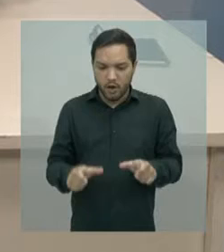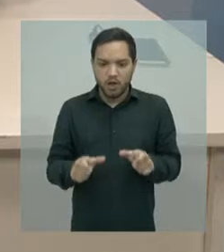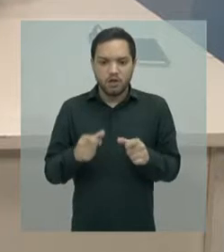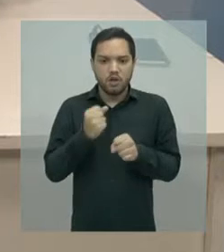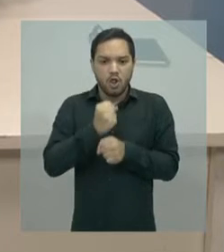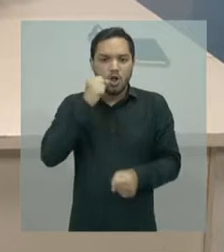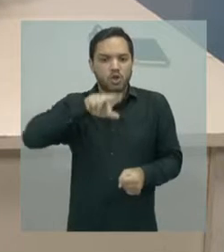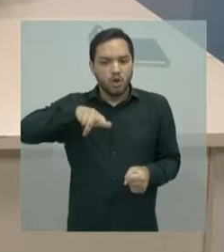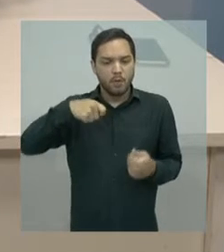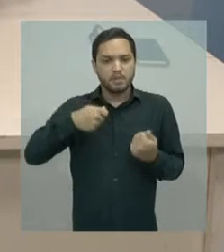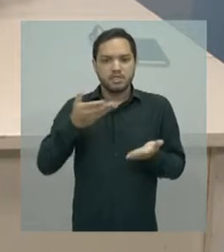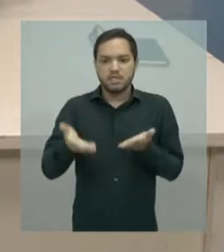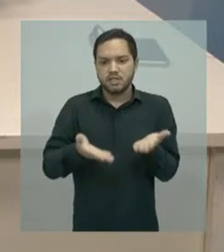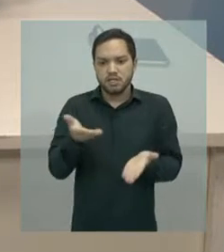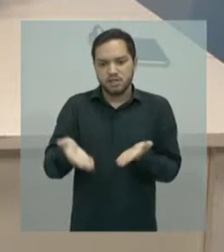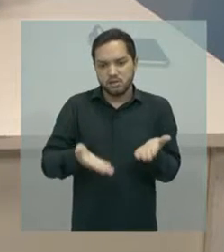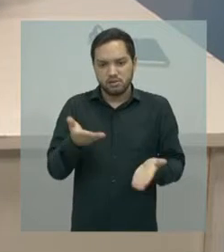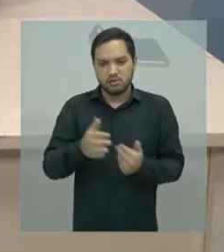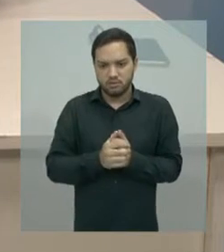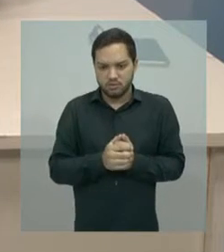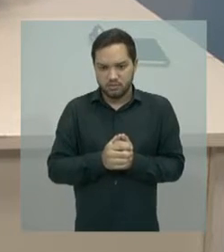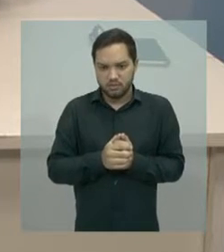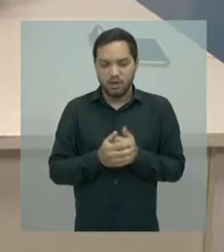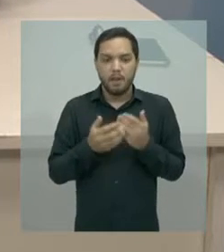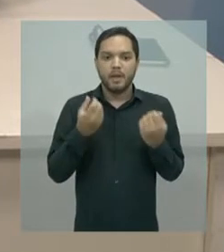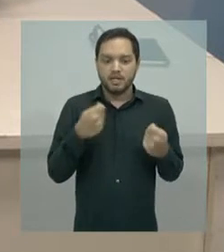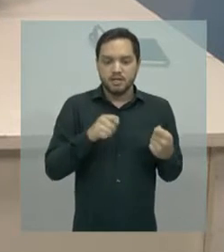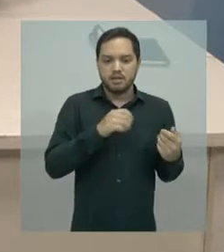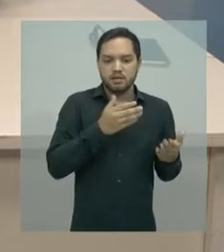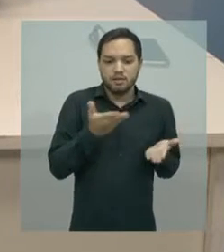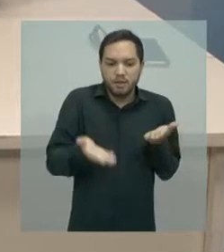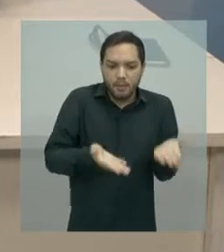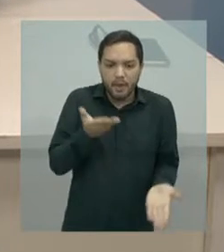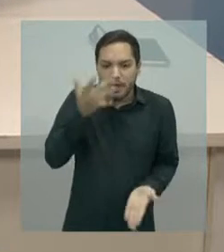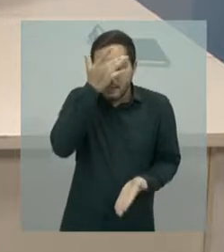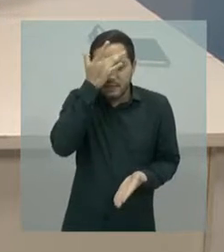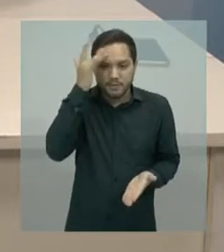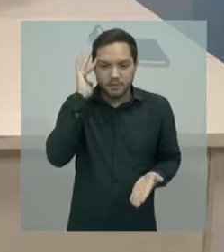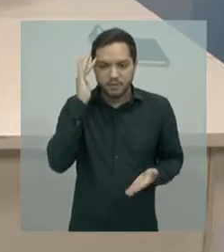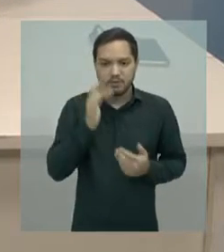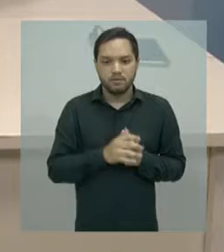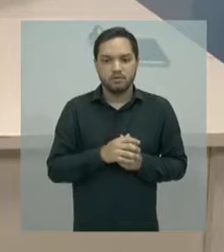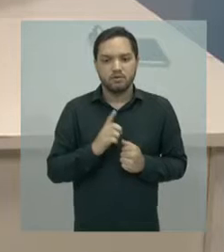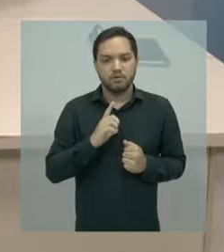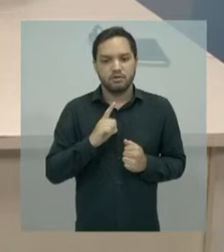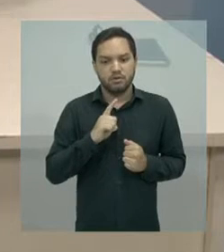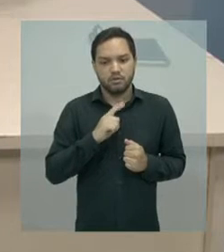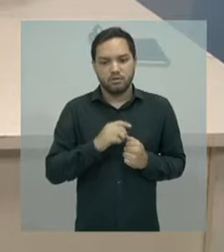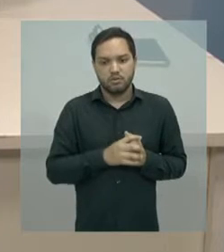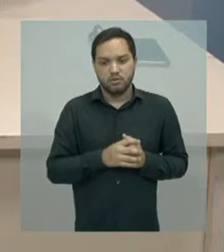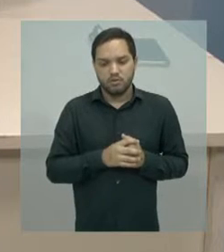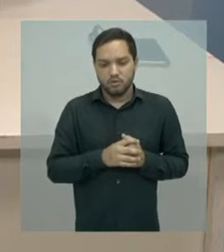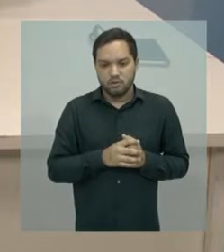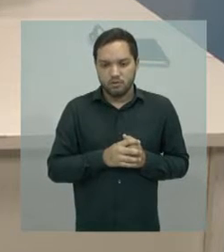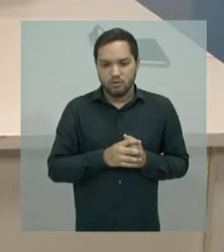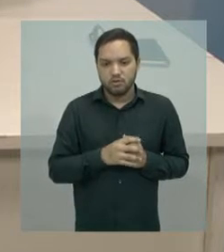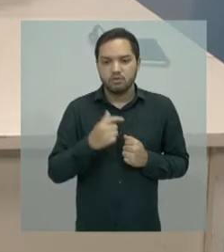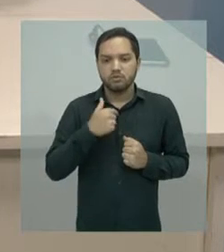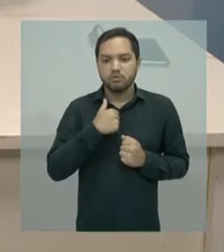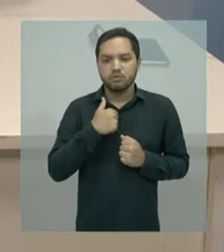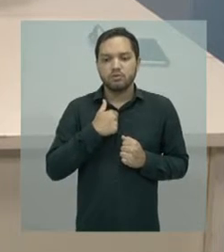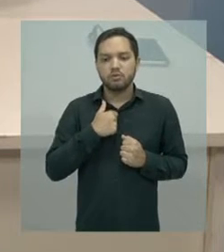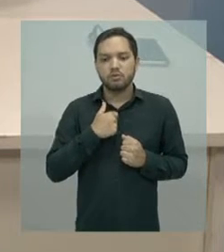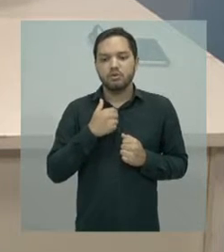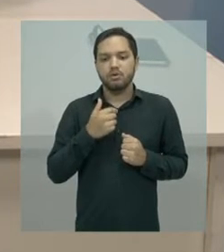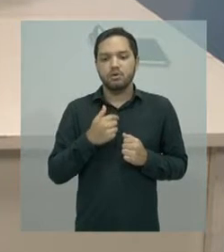obrigada a dar lucro. O lucro dela é a ação social que ela representa. Essa é uma visão diferente. Eu concordo com você sobre o maniqueísmo. Eu procuro ficar fora